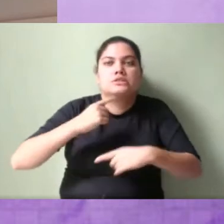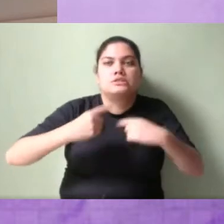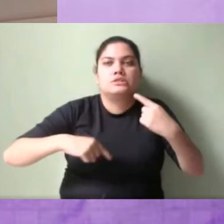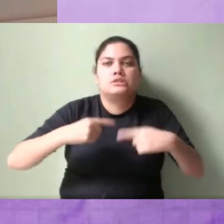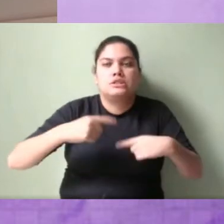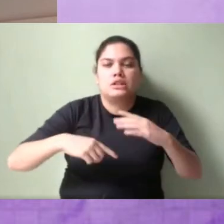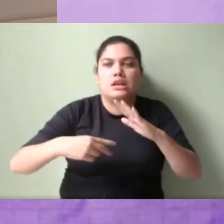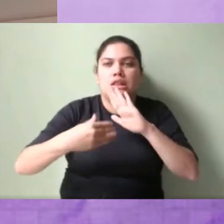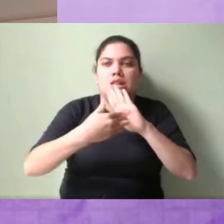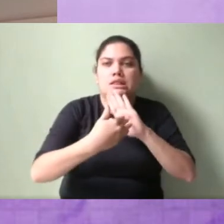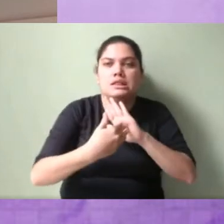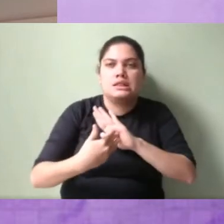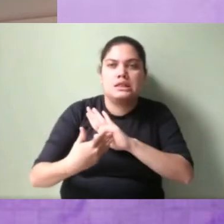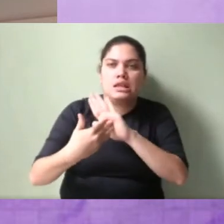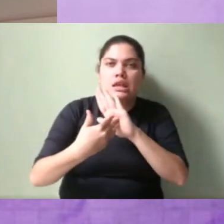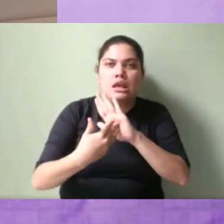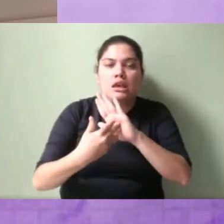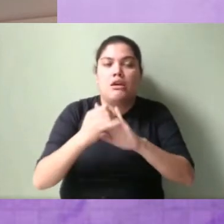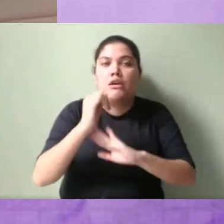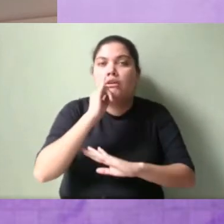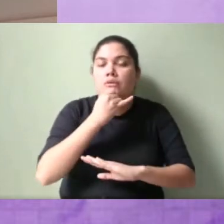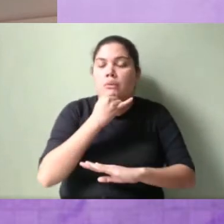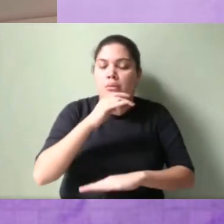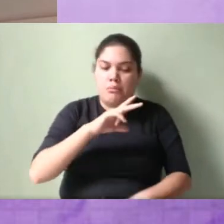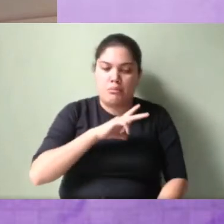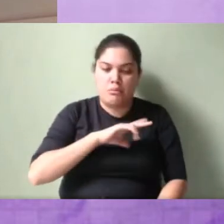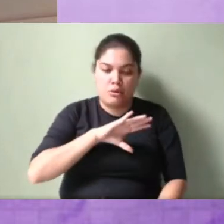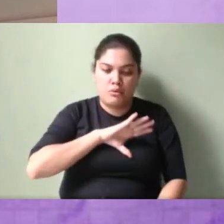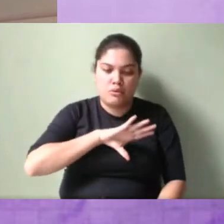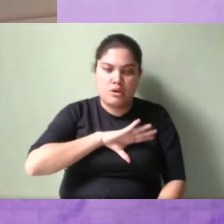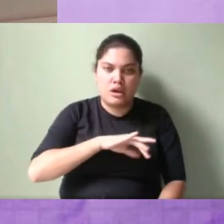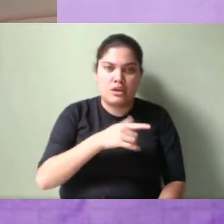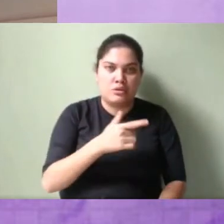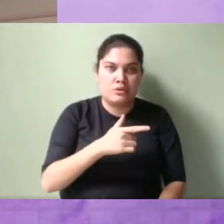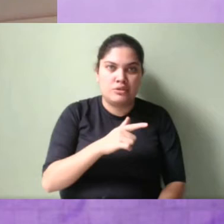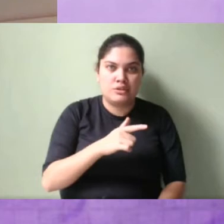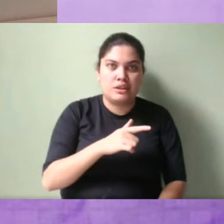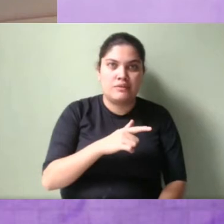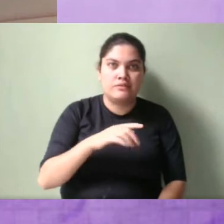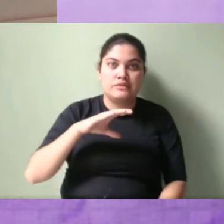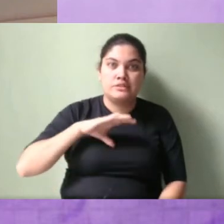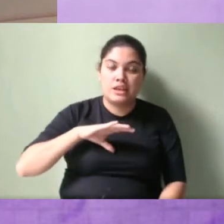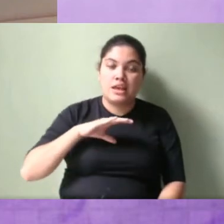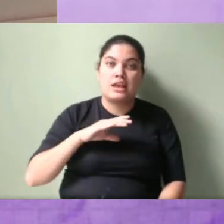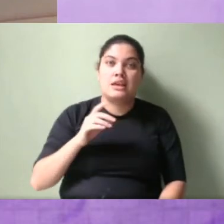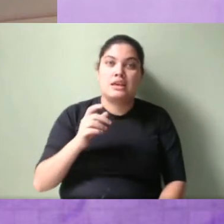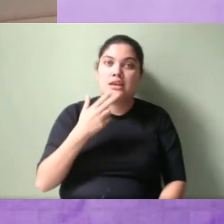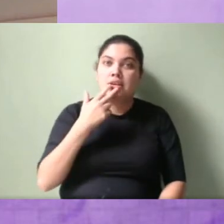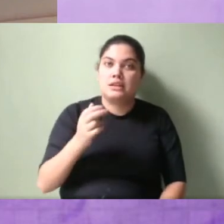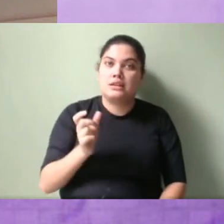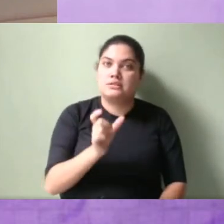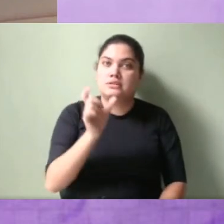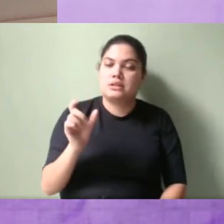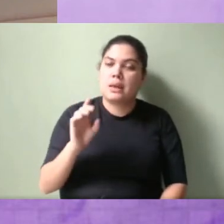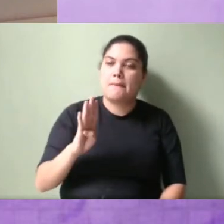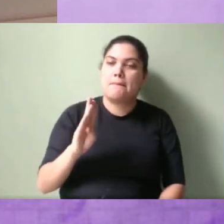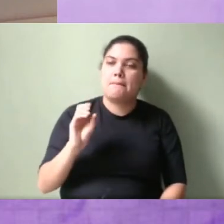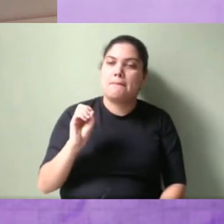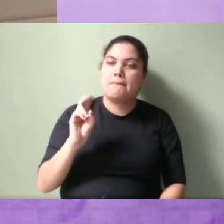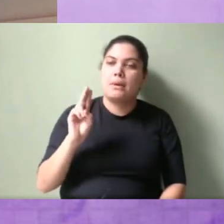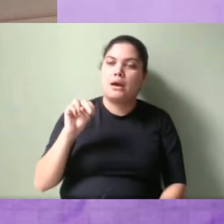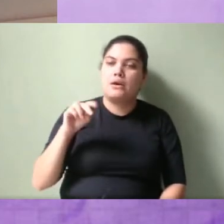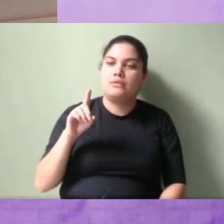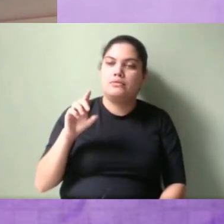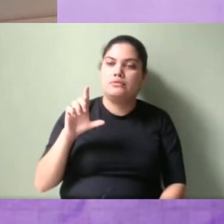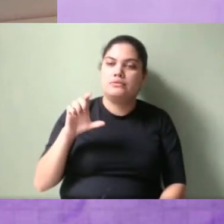gente não discute na vida. E a gente precisa criar espaços onde a gente discuta esses direitos de limite pessoal.